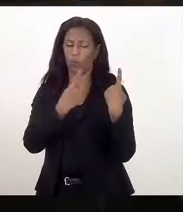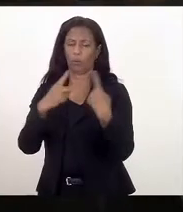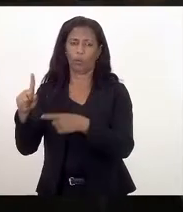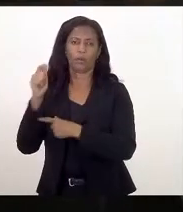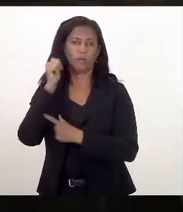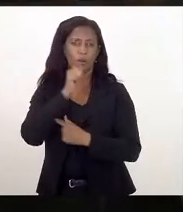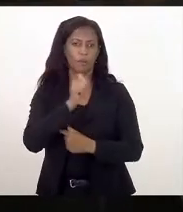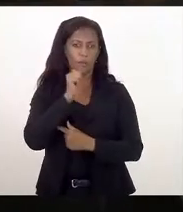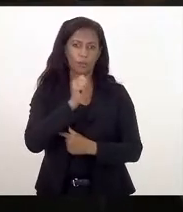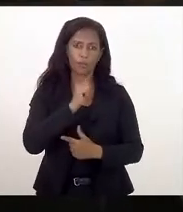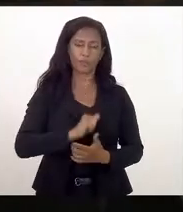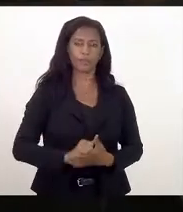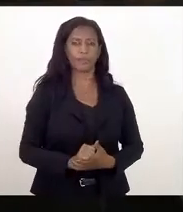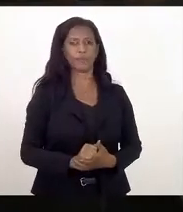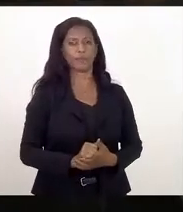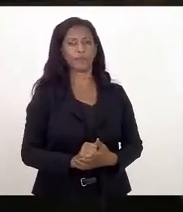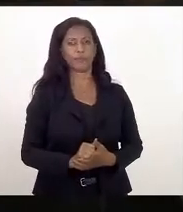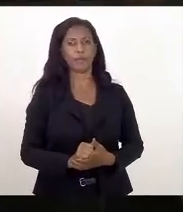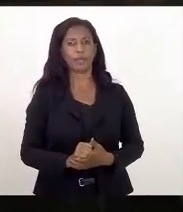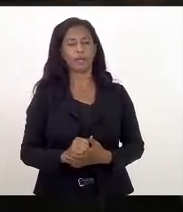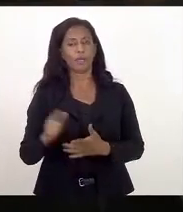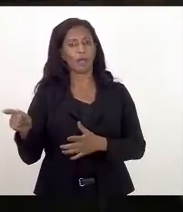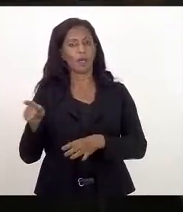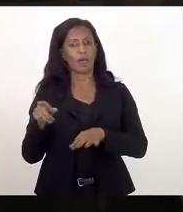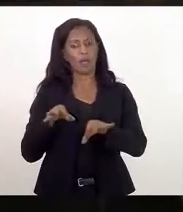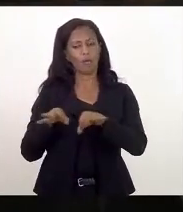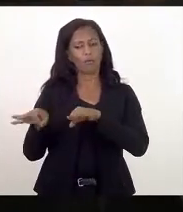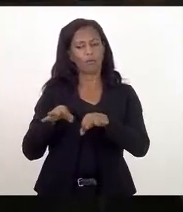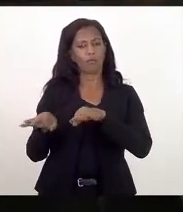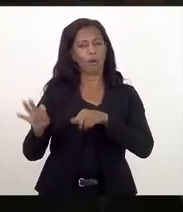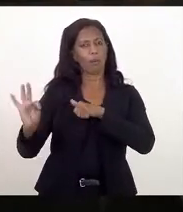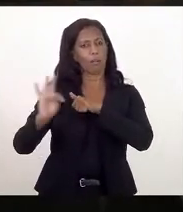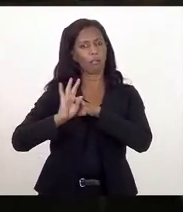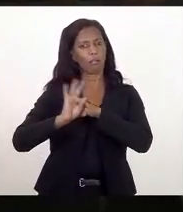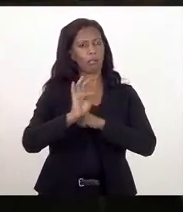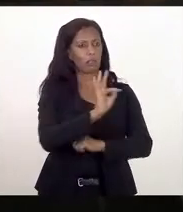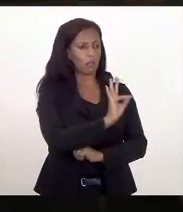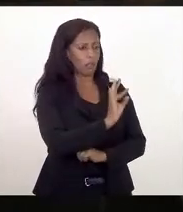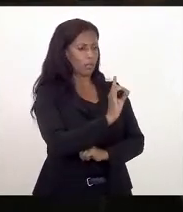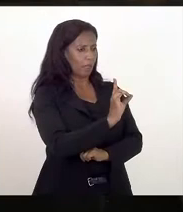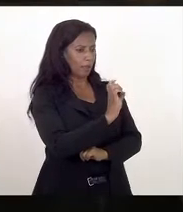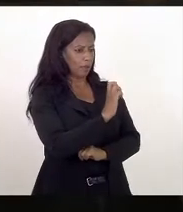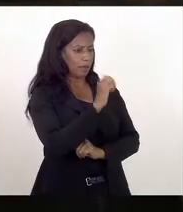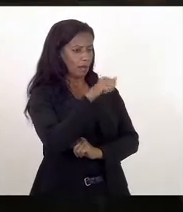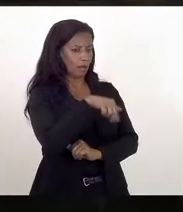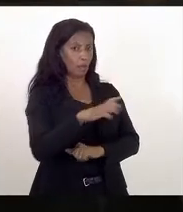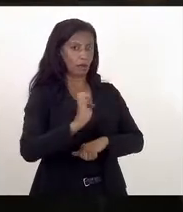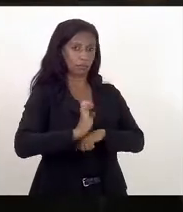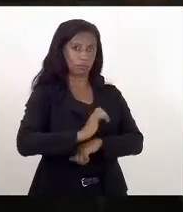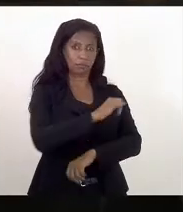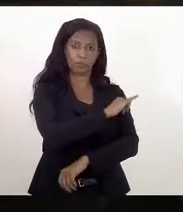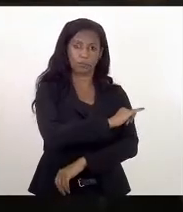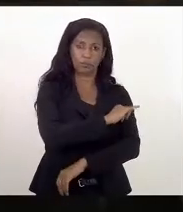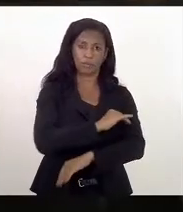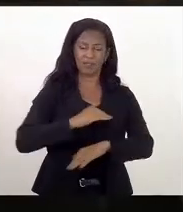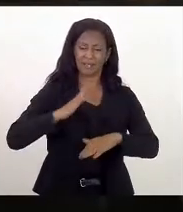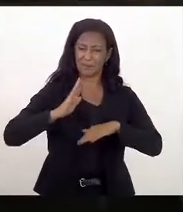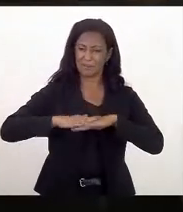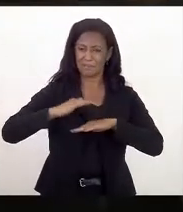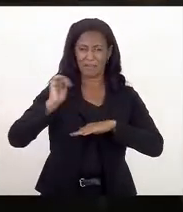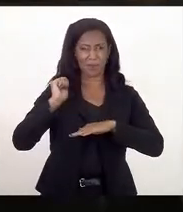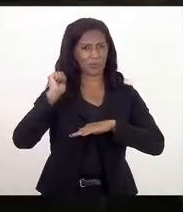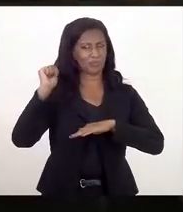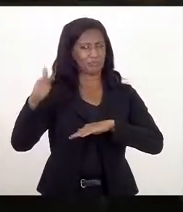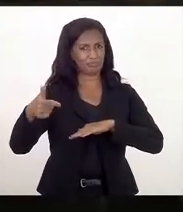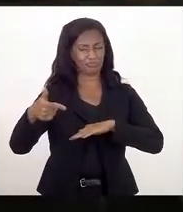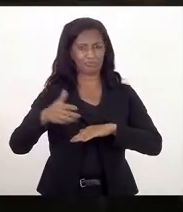mulher, a padronização da norma técnica da DEAN aqui no Estado do Rio de Janeiro, que está muito aquém do que deveria ser.